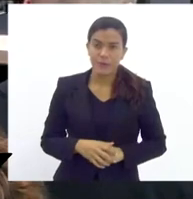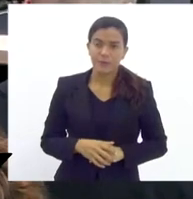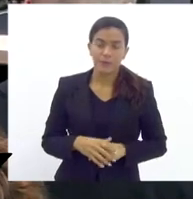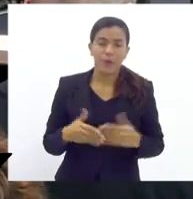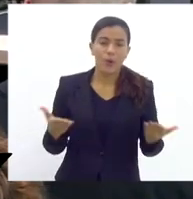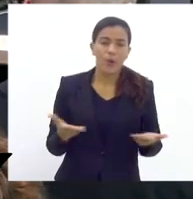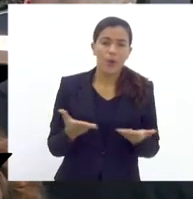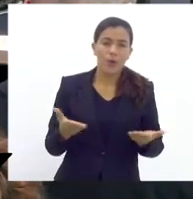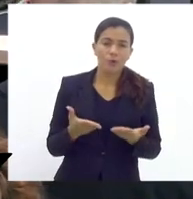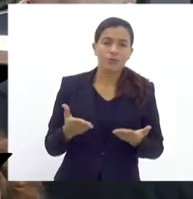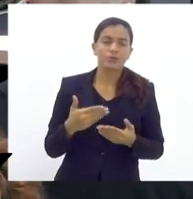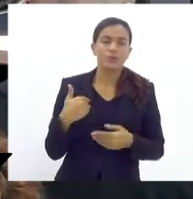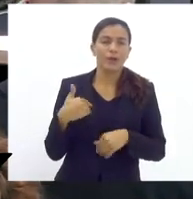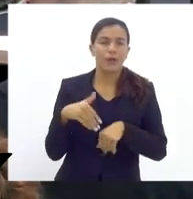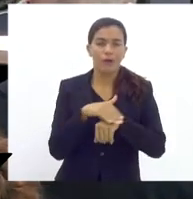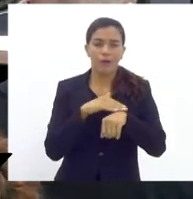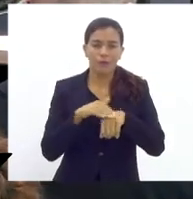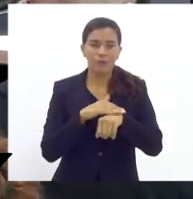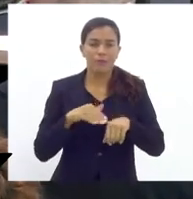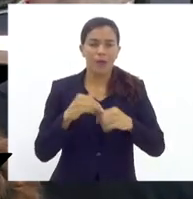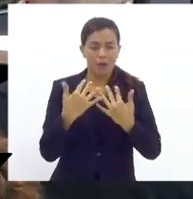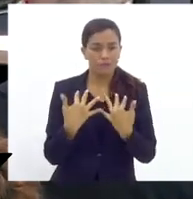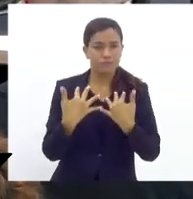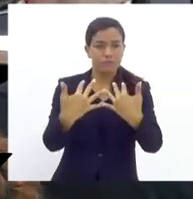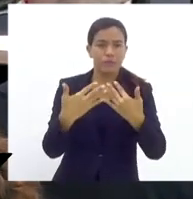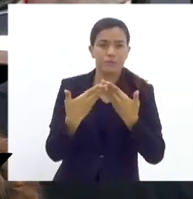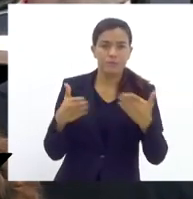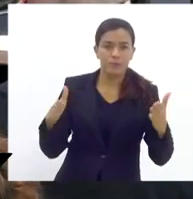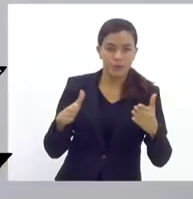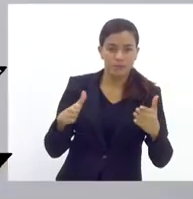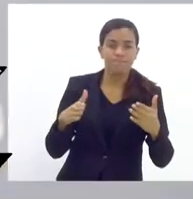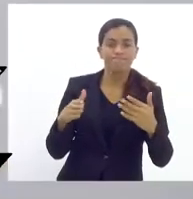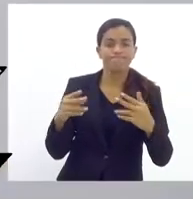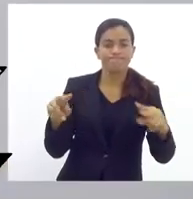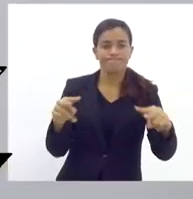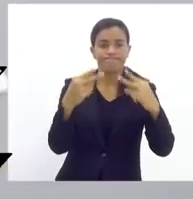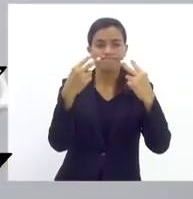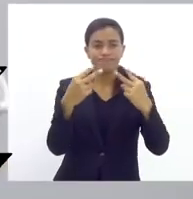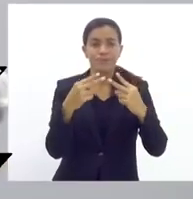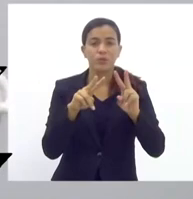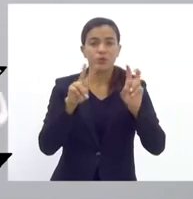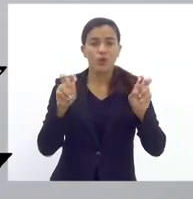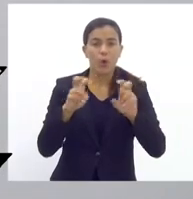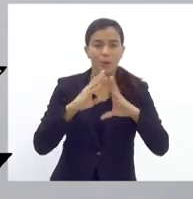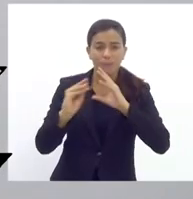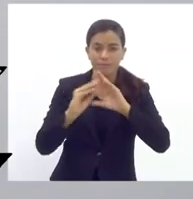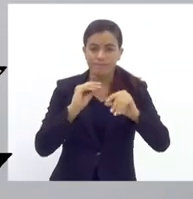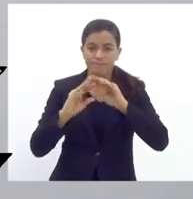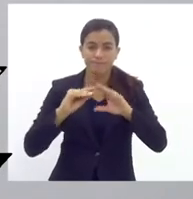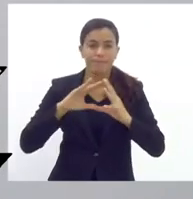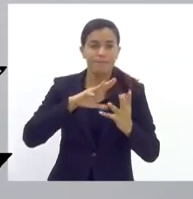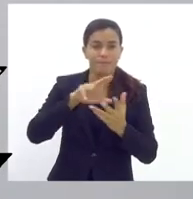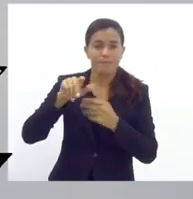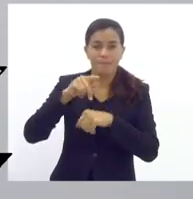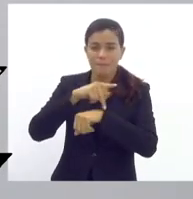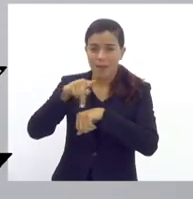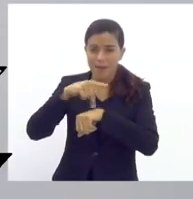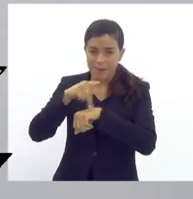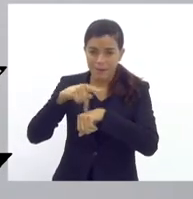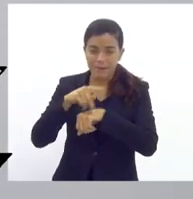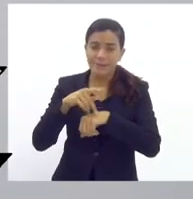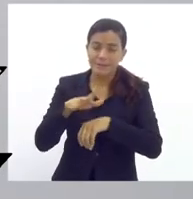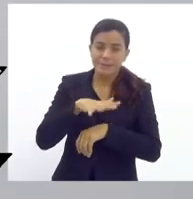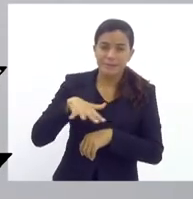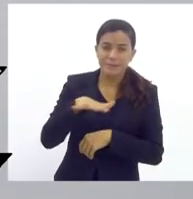falando dessa nessa audiência sobre a situação dos refugiados enfim essa situação